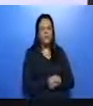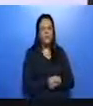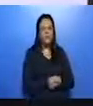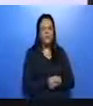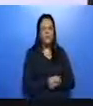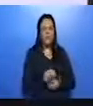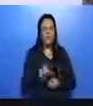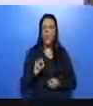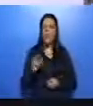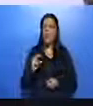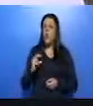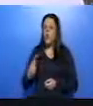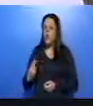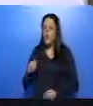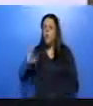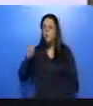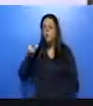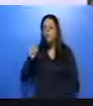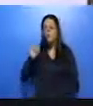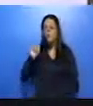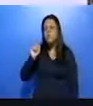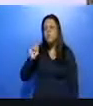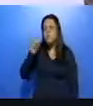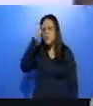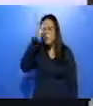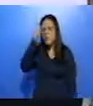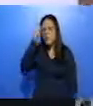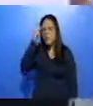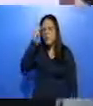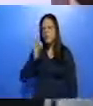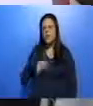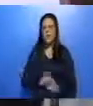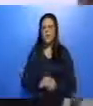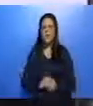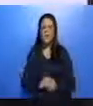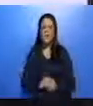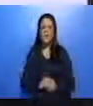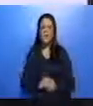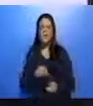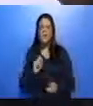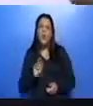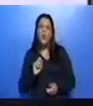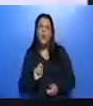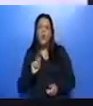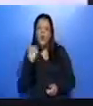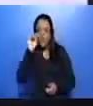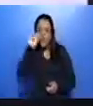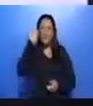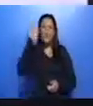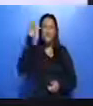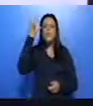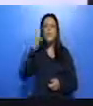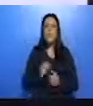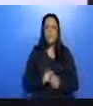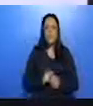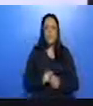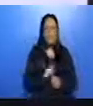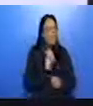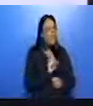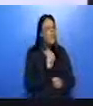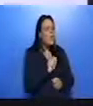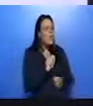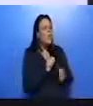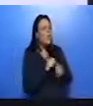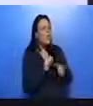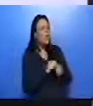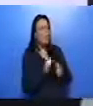Ou, então, quem? O que aconteceu ou quem fez o quê? O que eu obtiver de